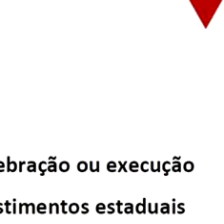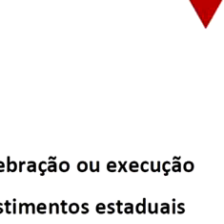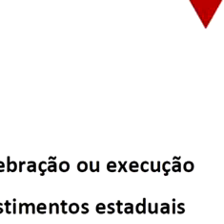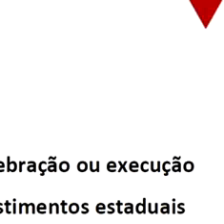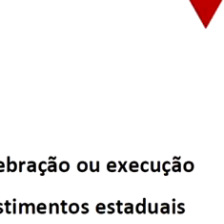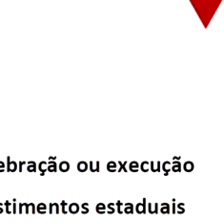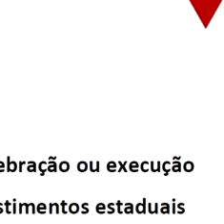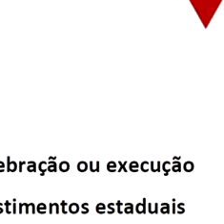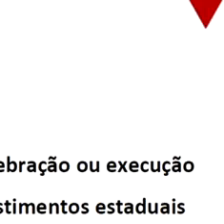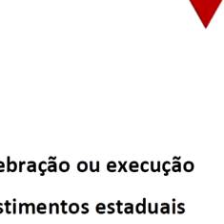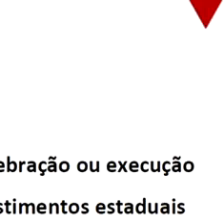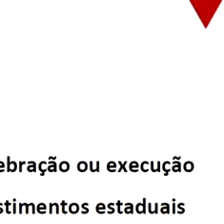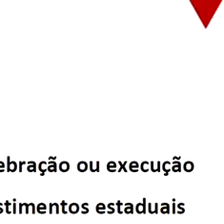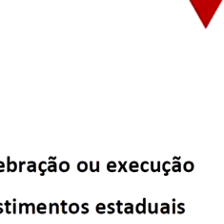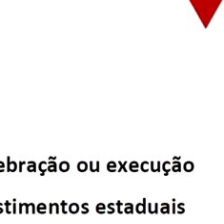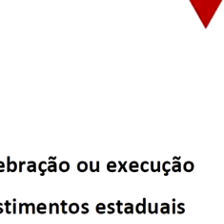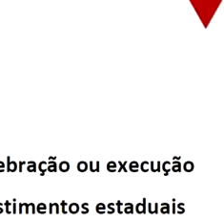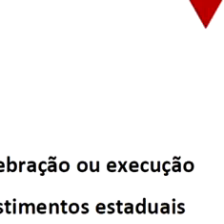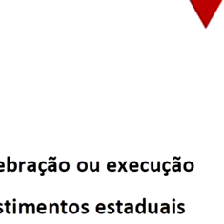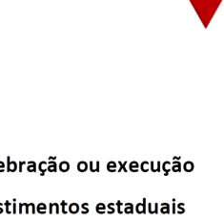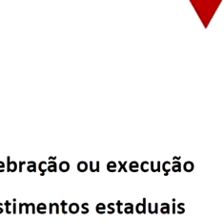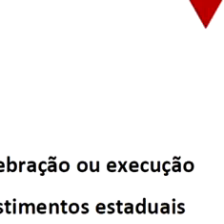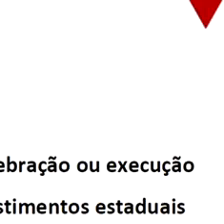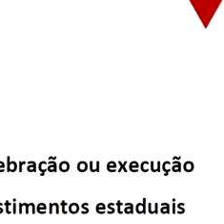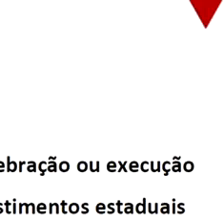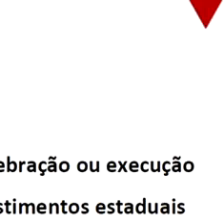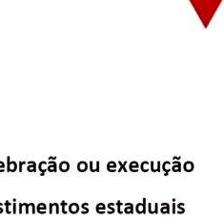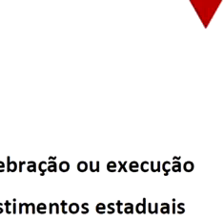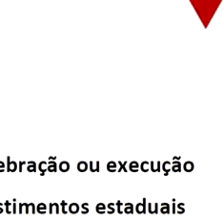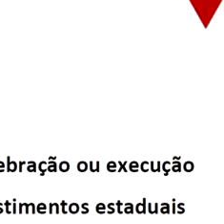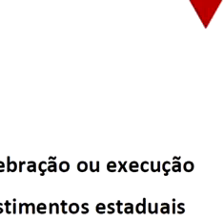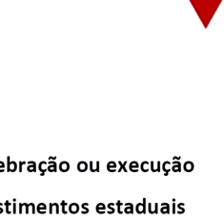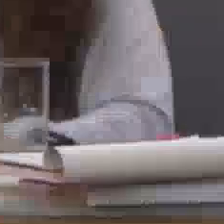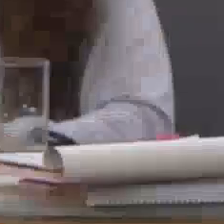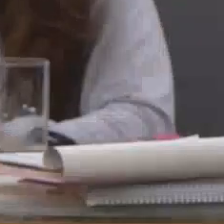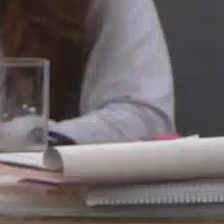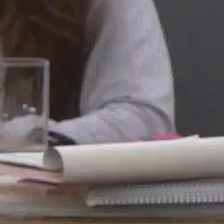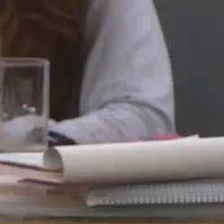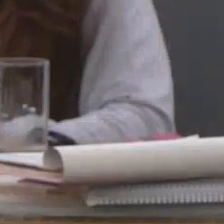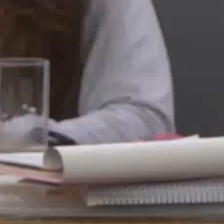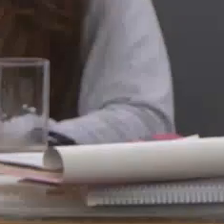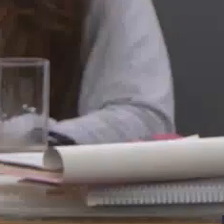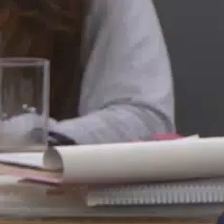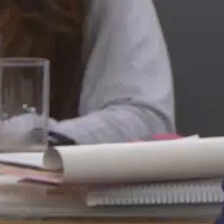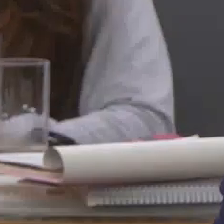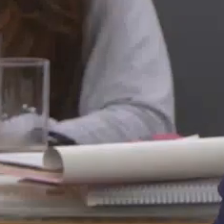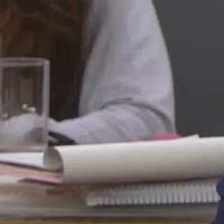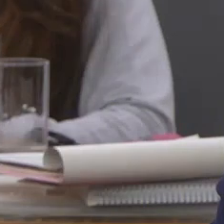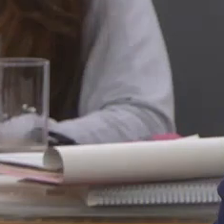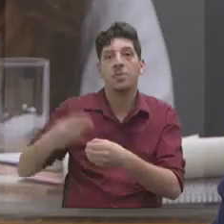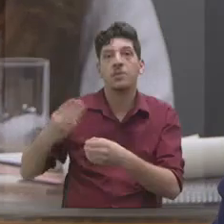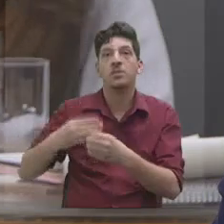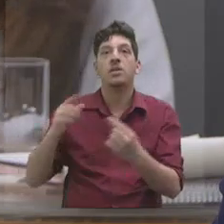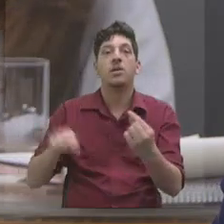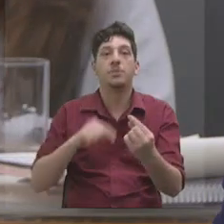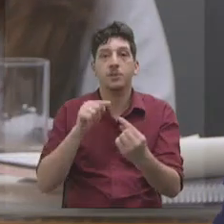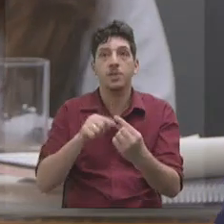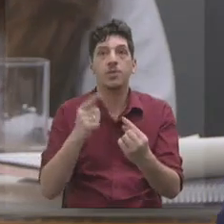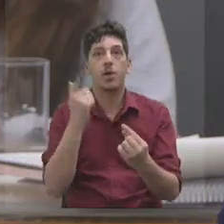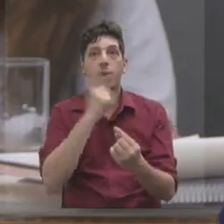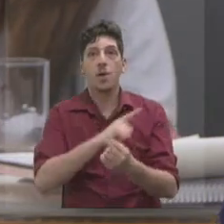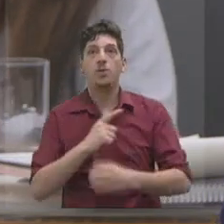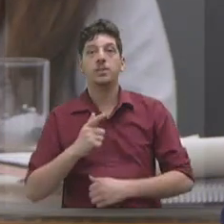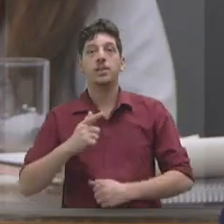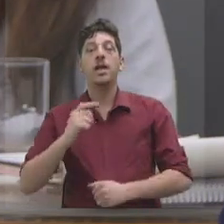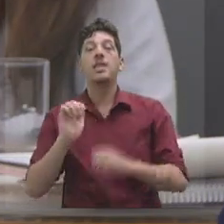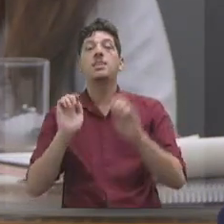e para além disso a gente tem buscado também parceria dos Municípios com as prefeituras um programa também de municipalização de trechos Então a gente tem